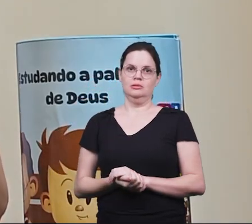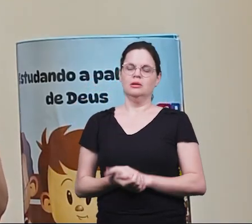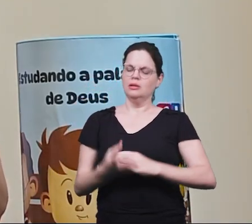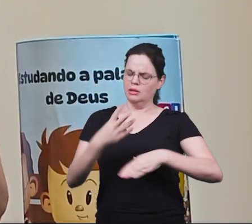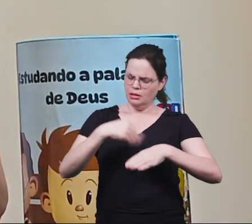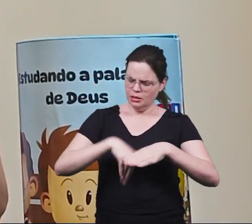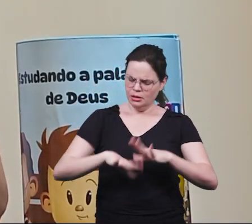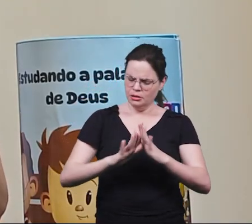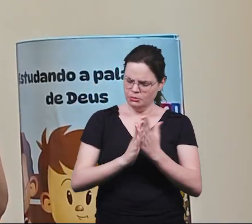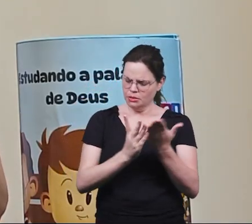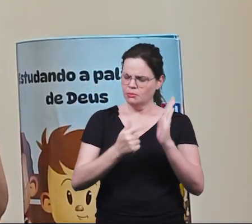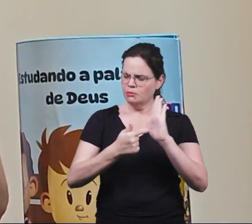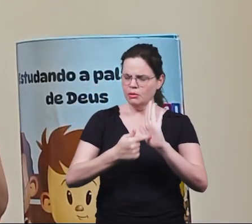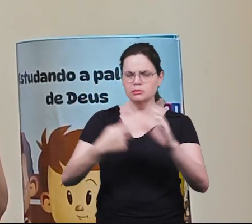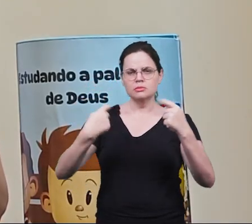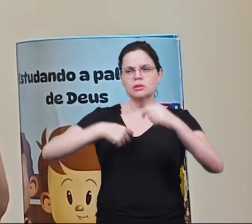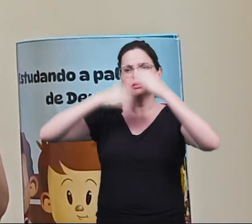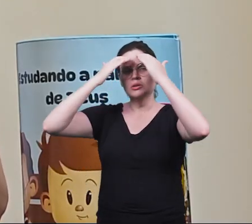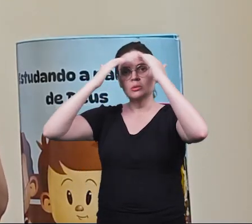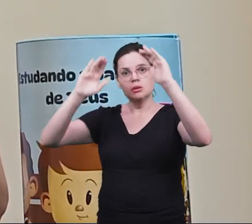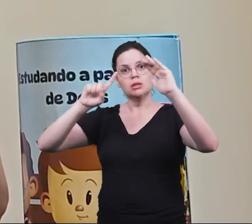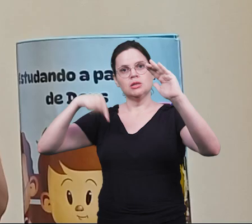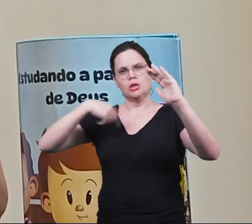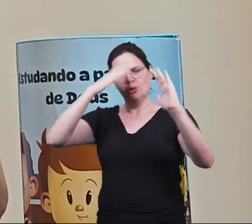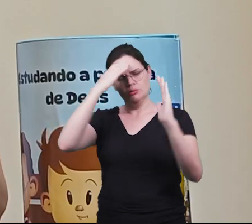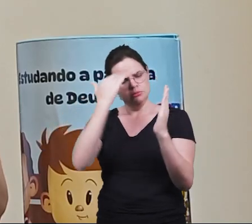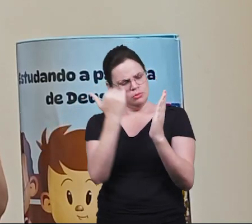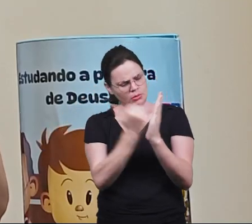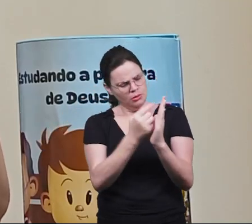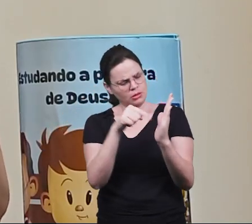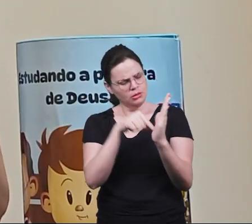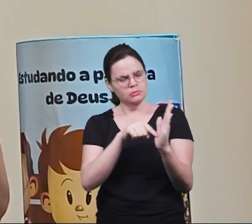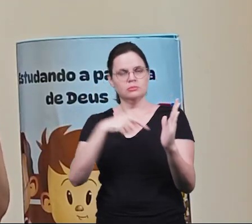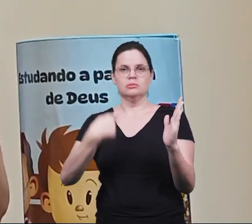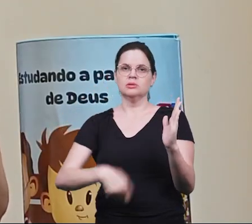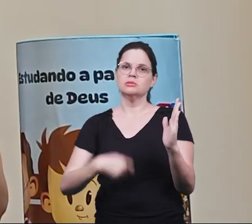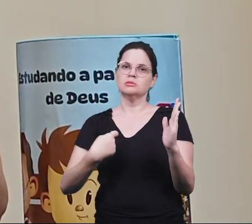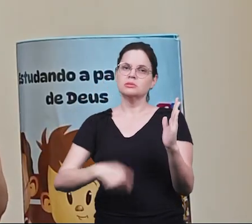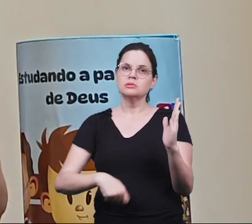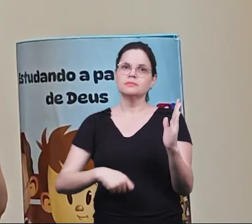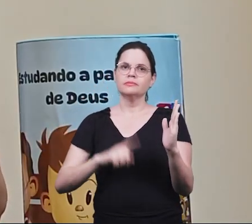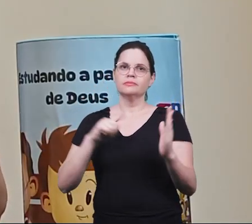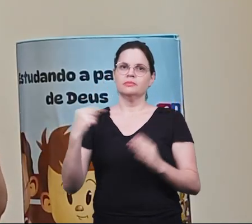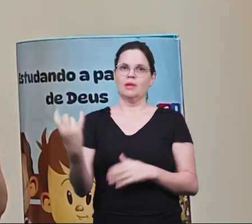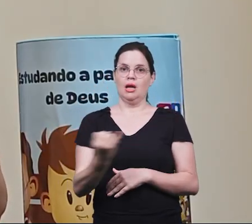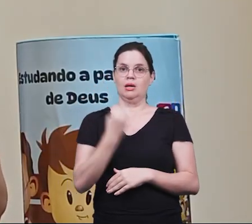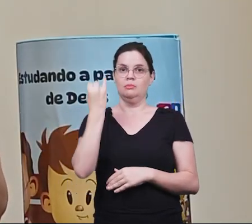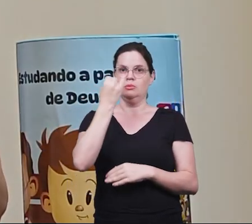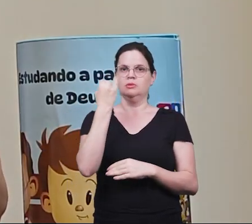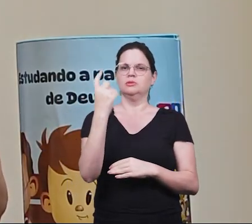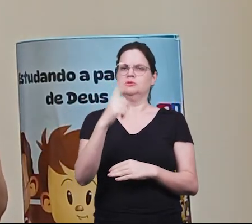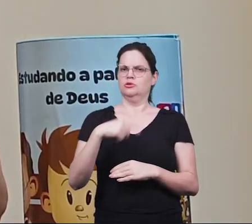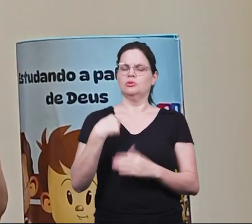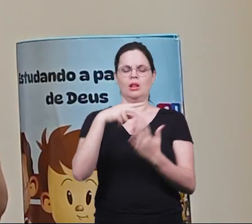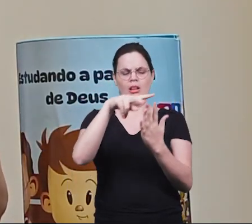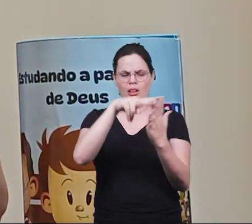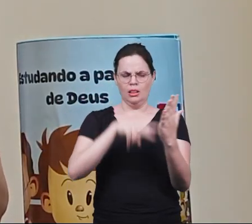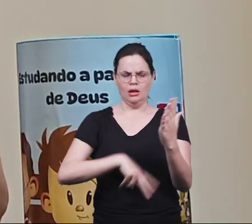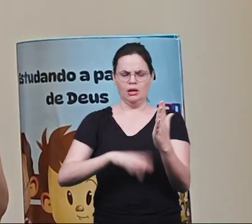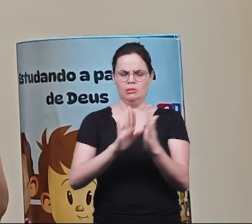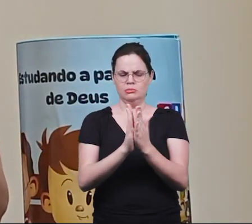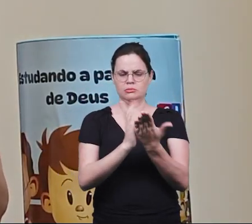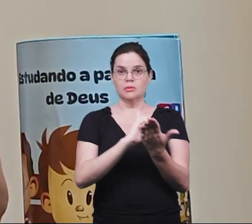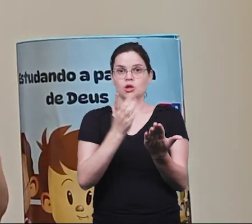e nós obedecemos aquilo que a palavra nos ensina. Por isso que é tão importante nós lermos